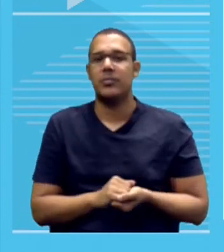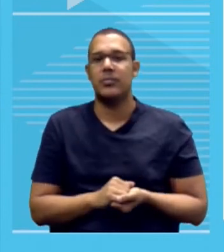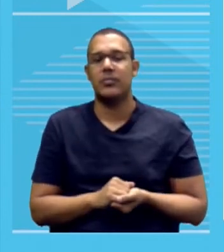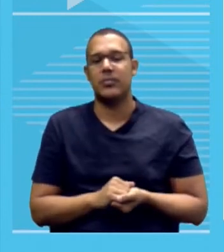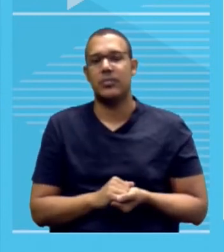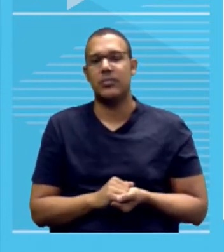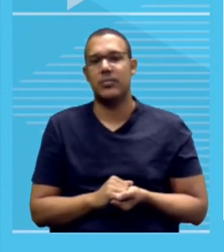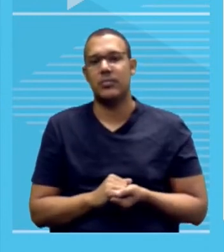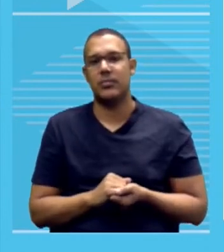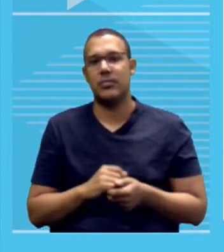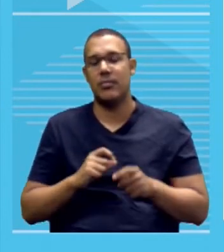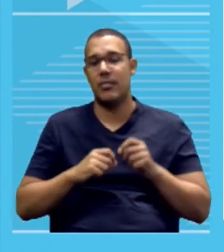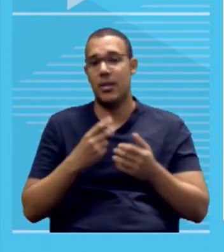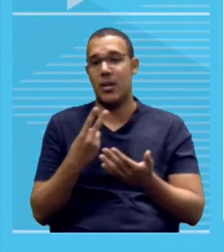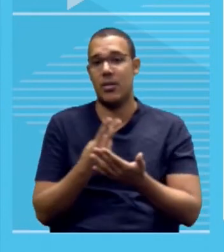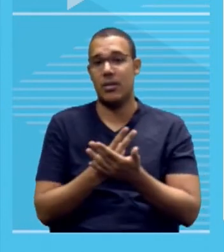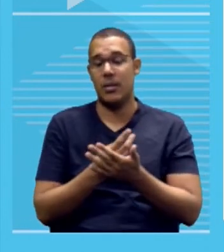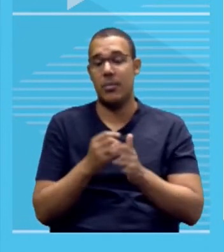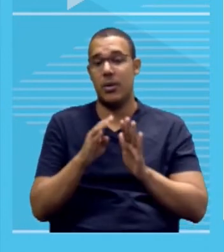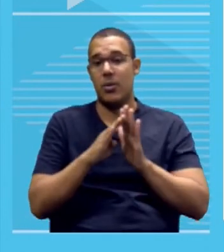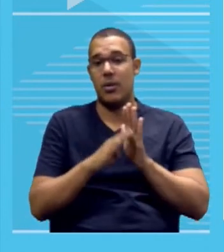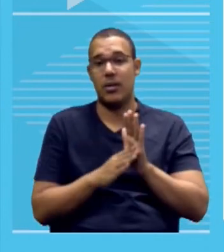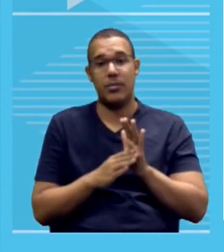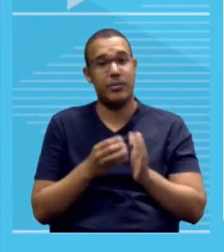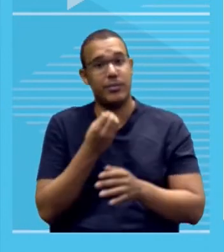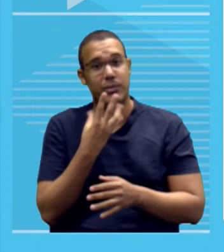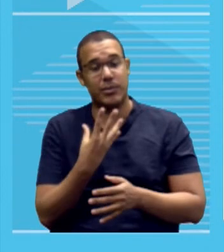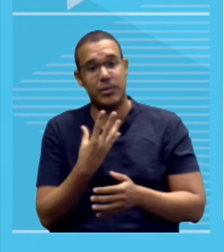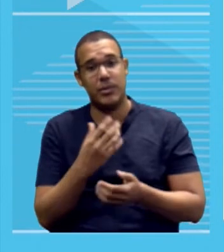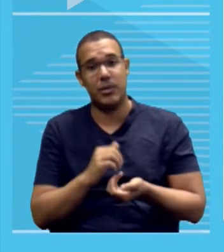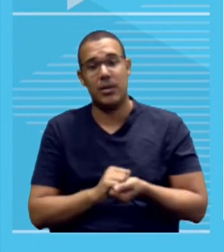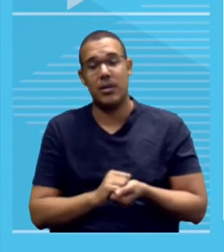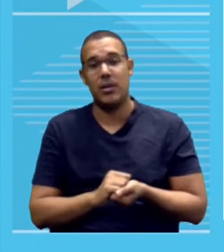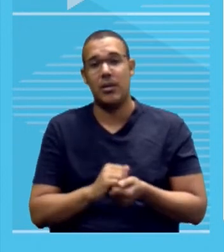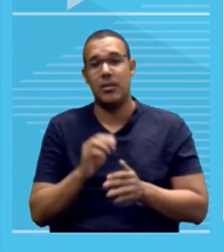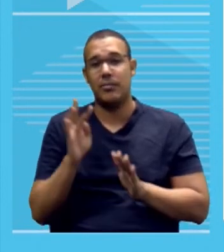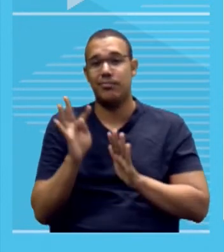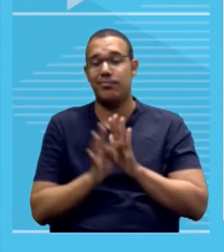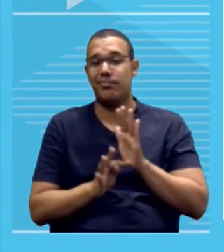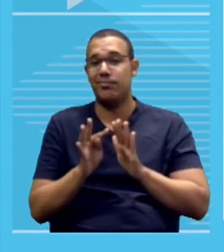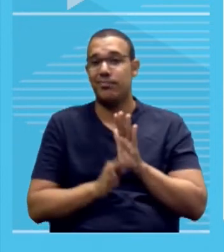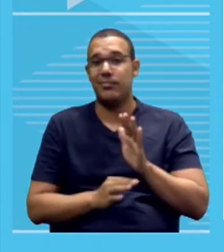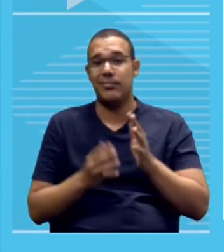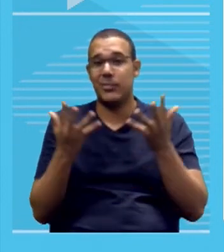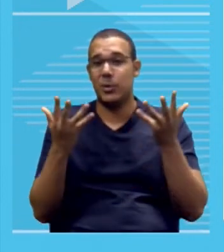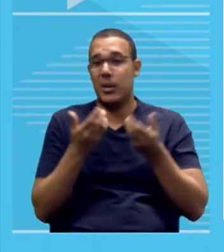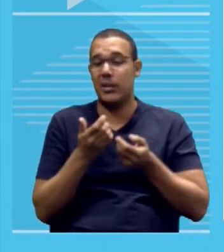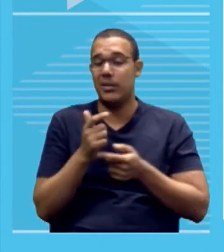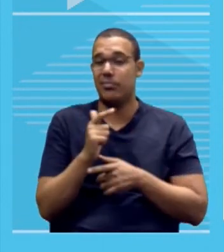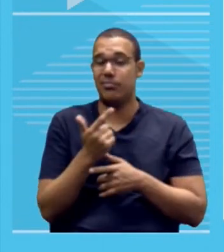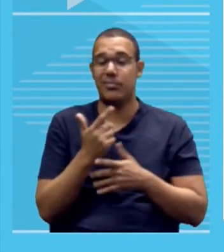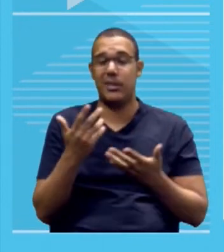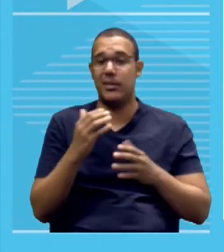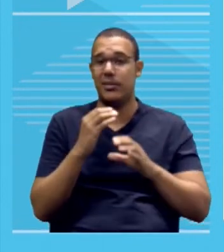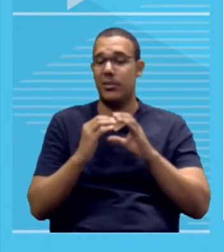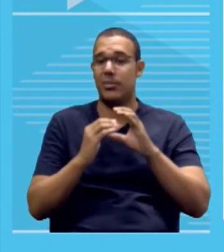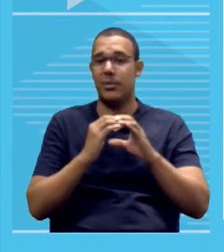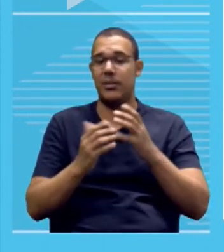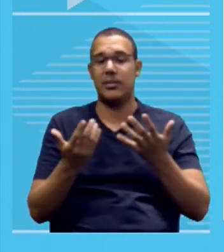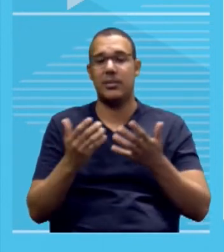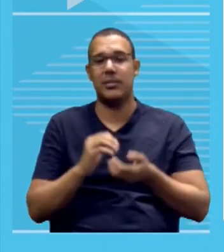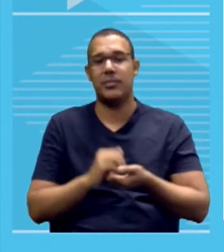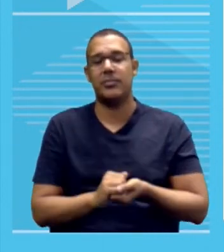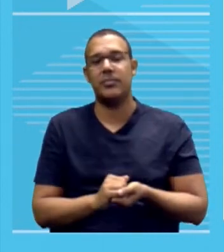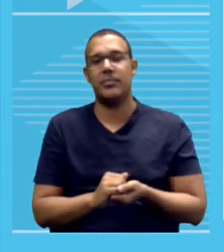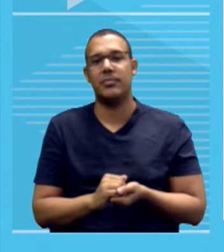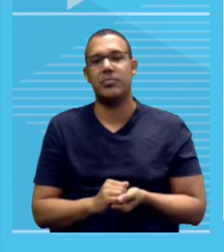é porque o cardápio Não foi bem sucedido texto não cumpriu a sua função comunicativa a função